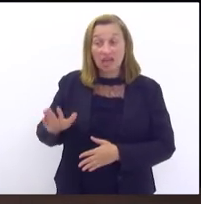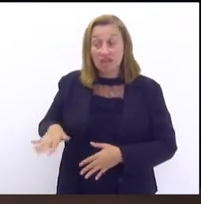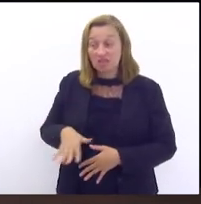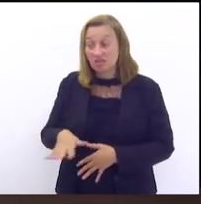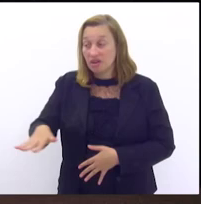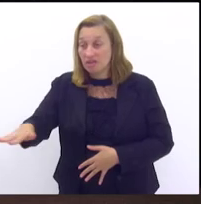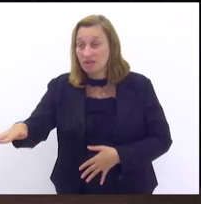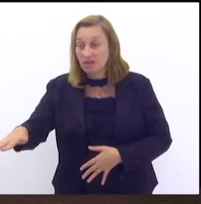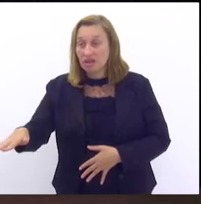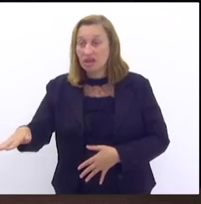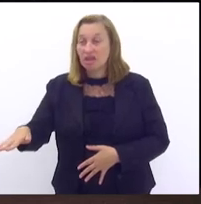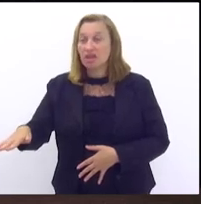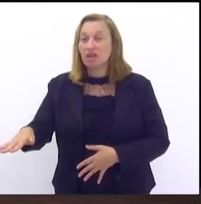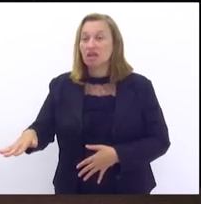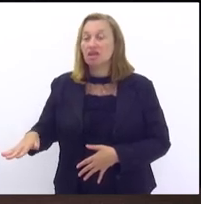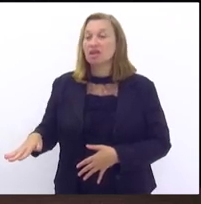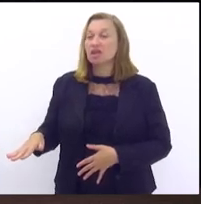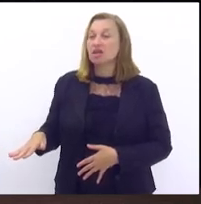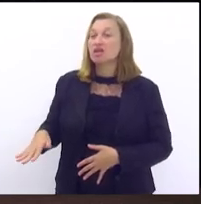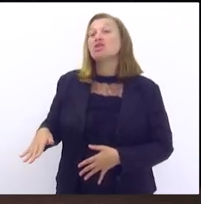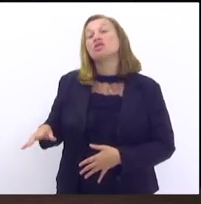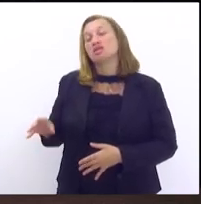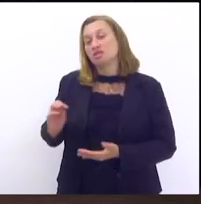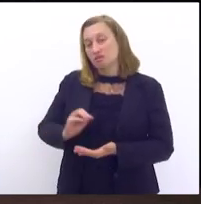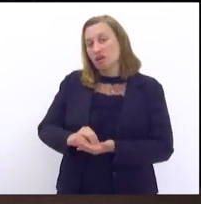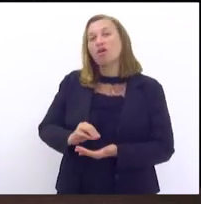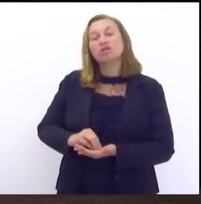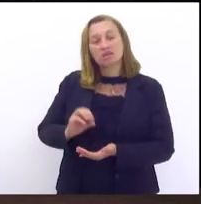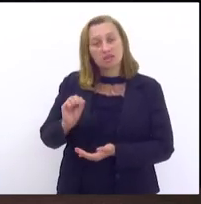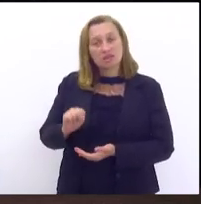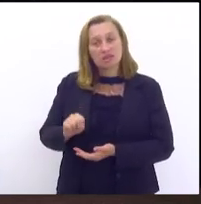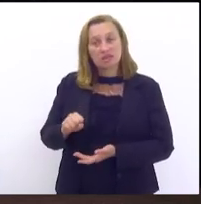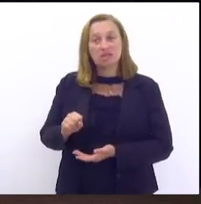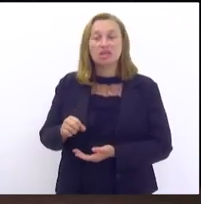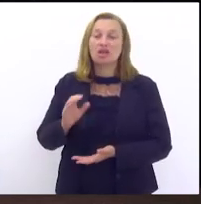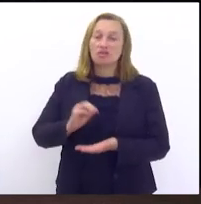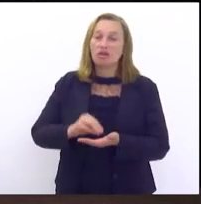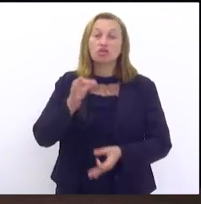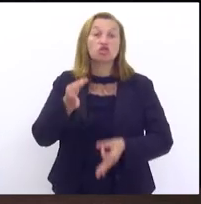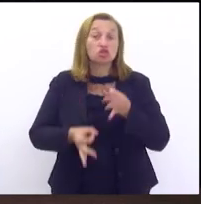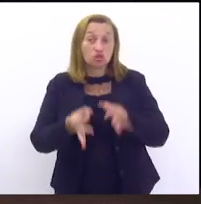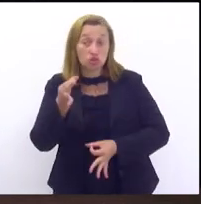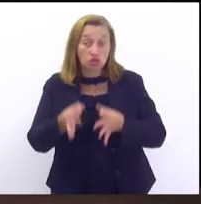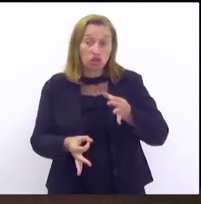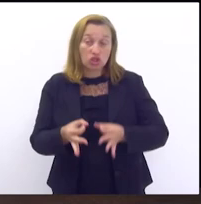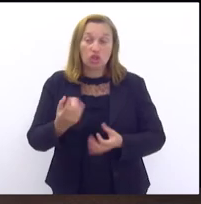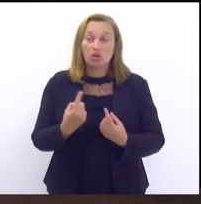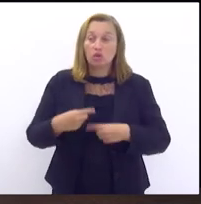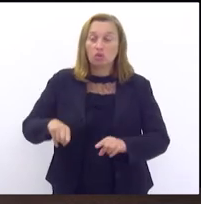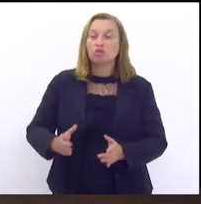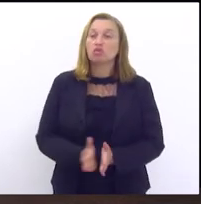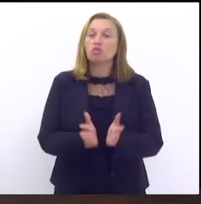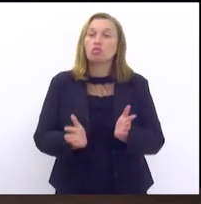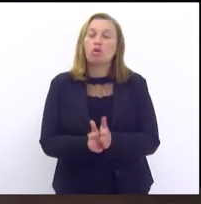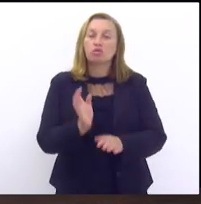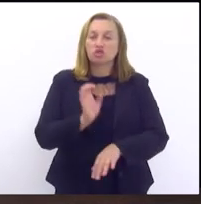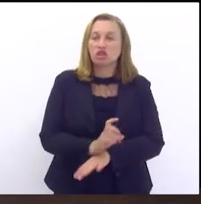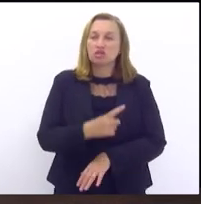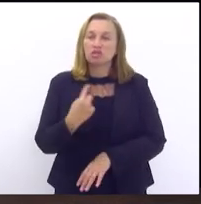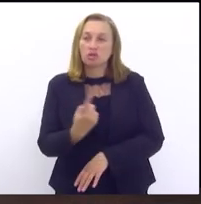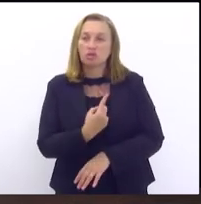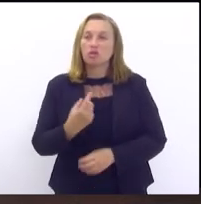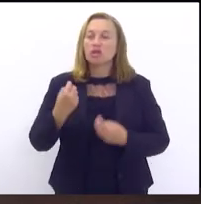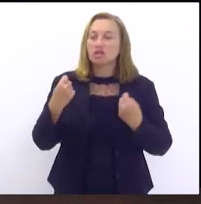mais pobres ficarem sem água, isso é uma injustiça. Mais justiça contra a população mais pobre, mais humilde do nosso Estado. Então, espero